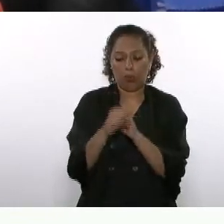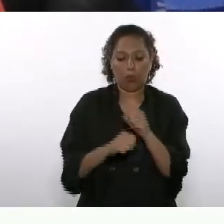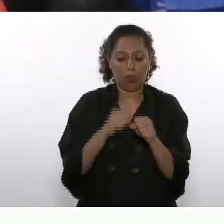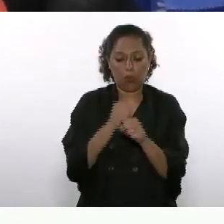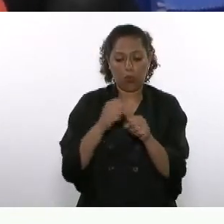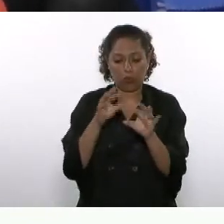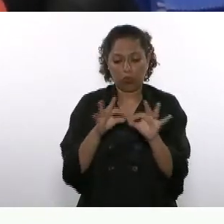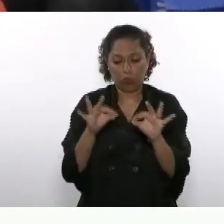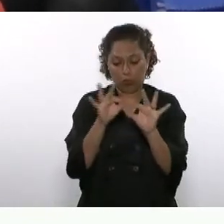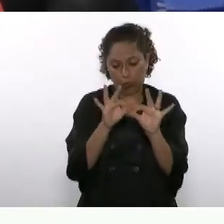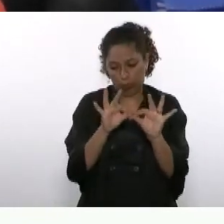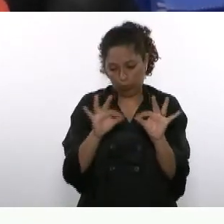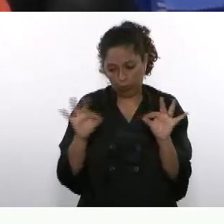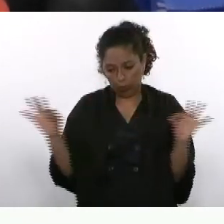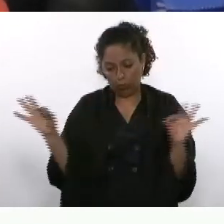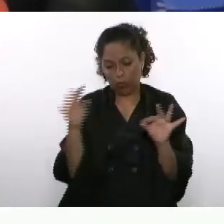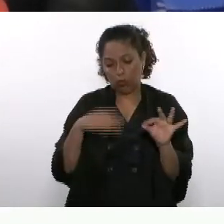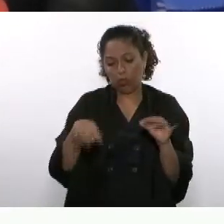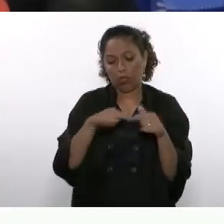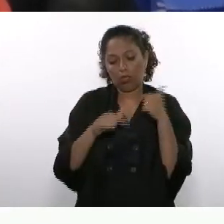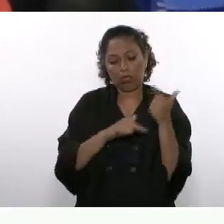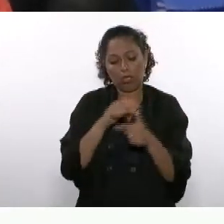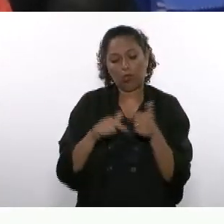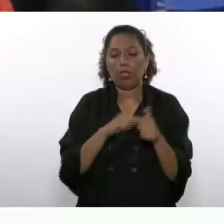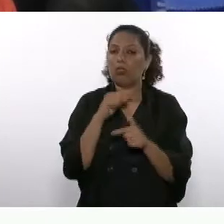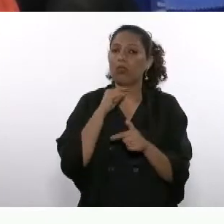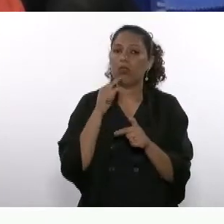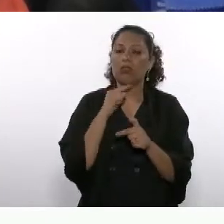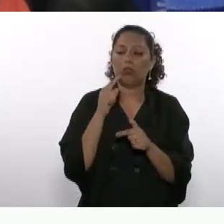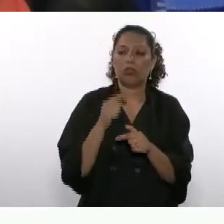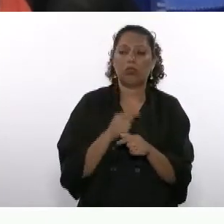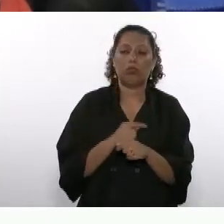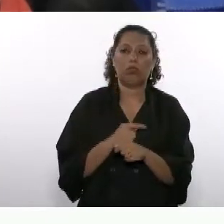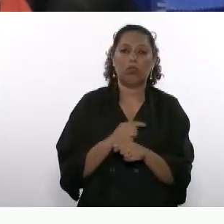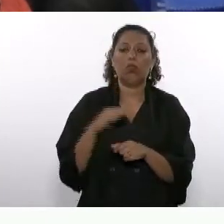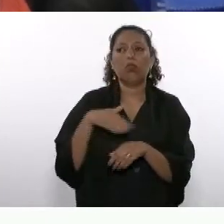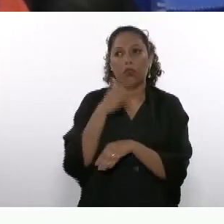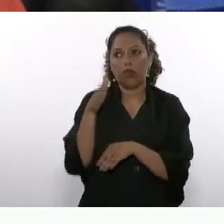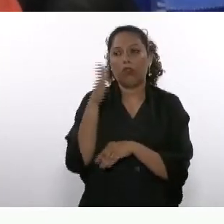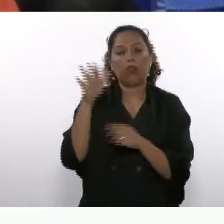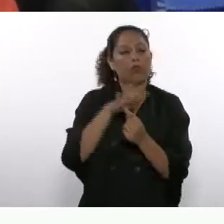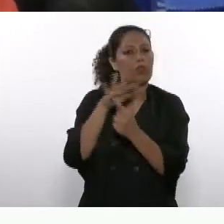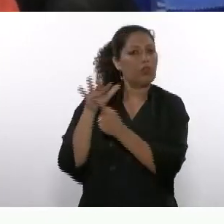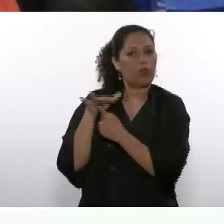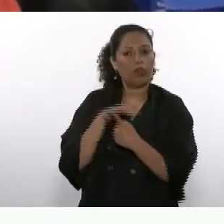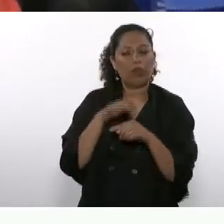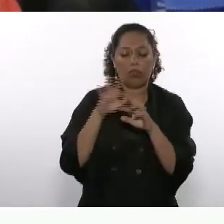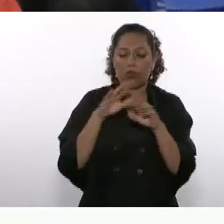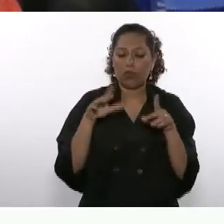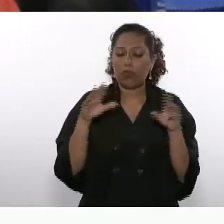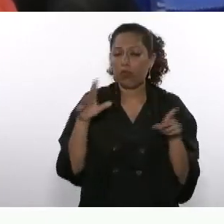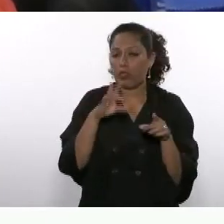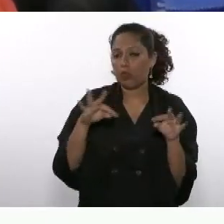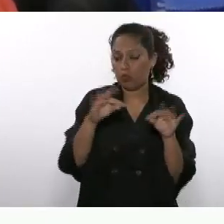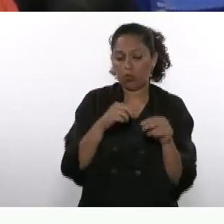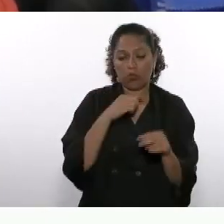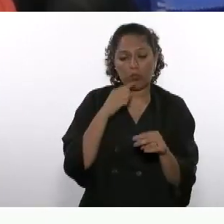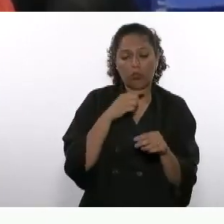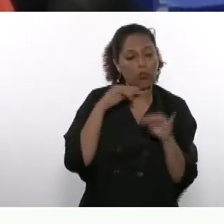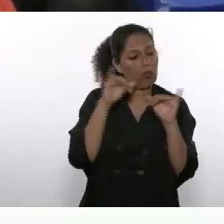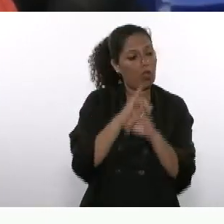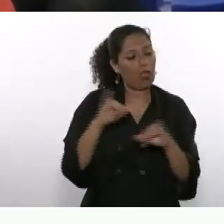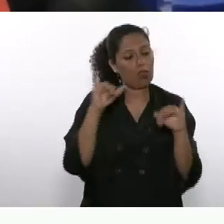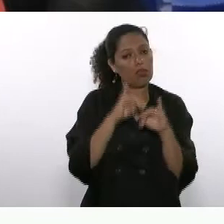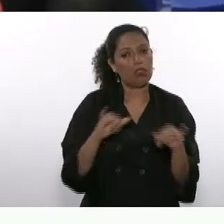mesmo a participação em feiras. Então, se a gente parte do que conseguimos